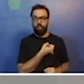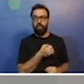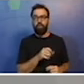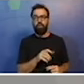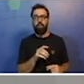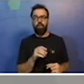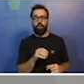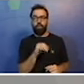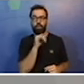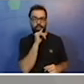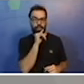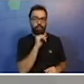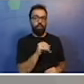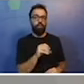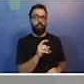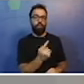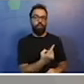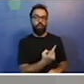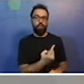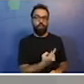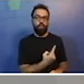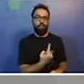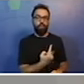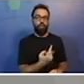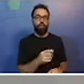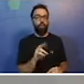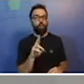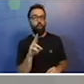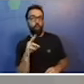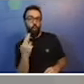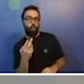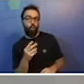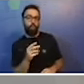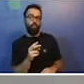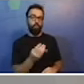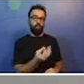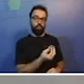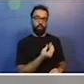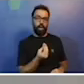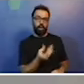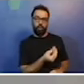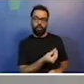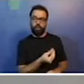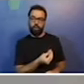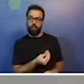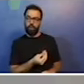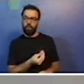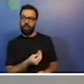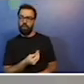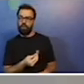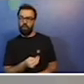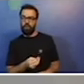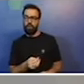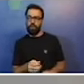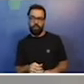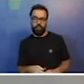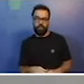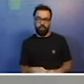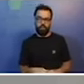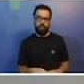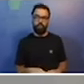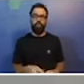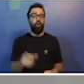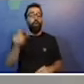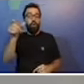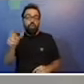dá qualidade. Sujeito é o agente que pratica uma ação dentro de